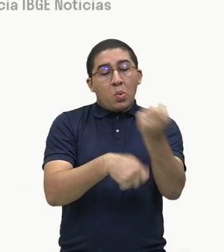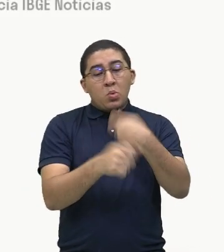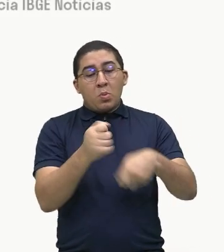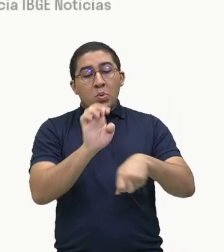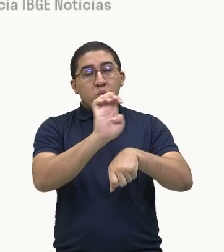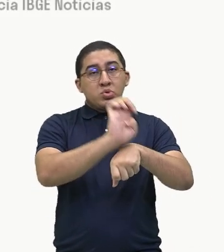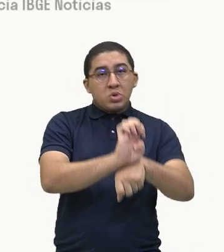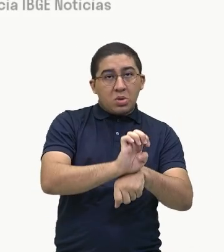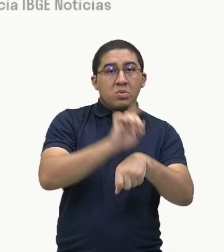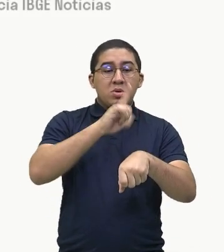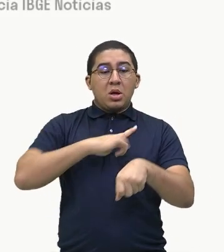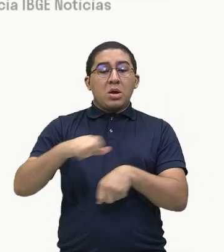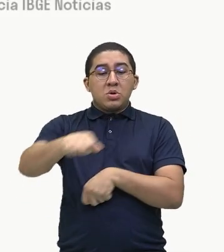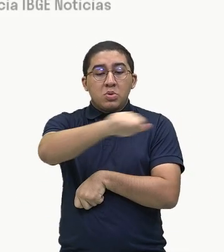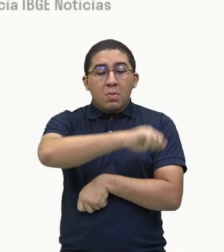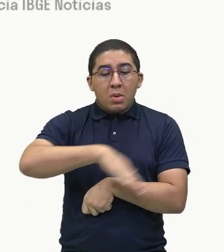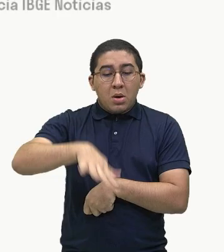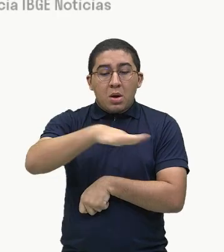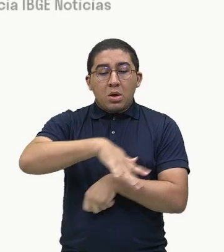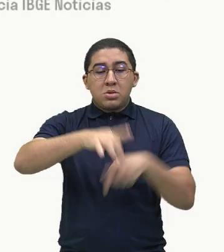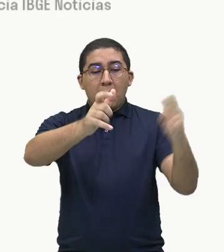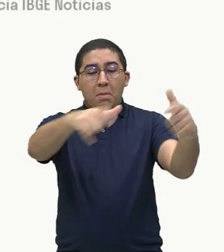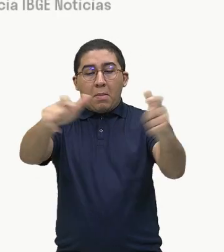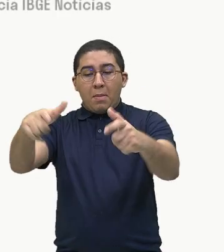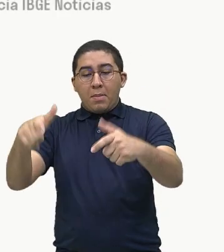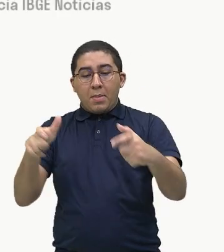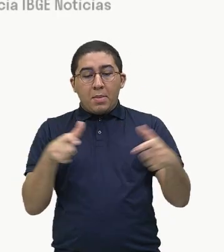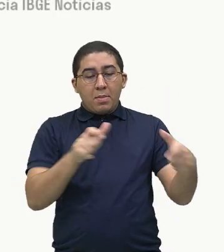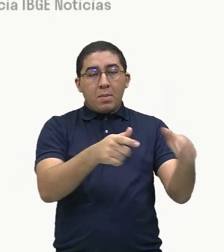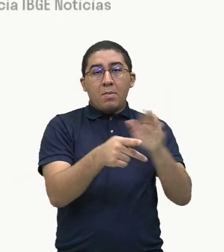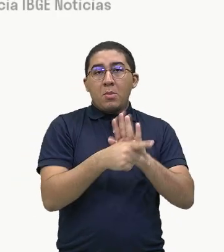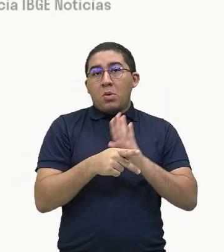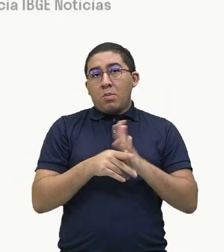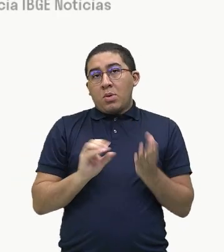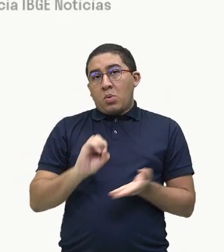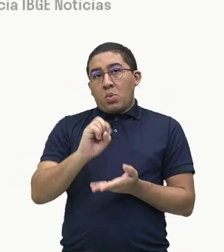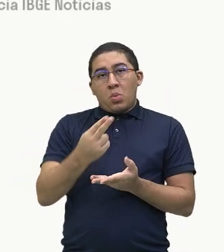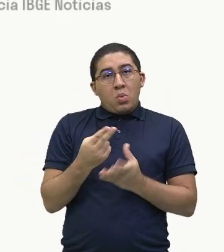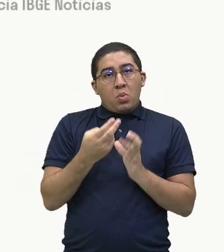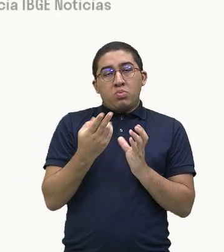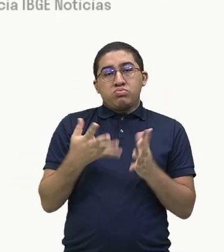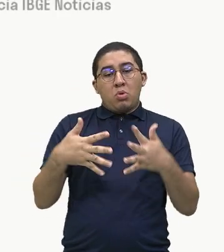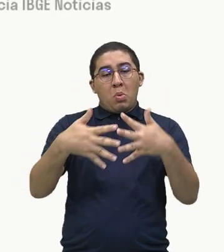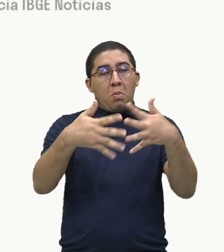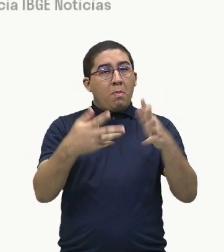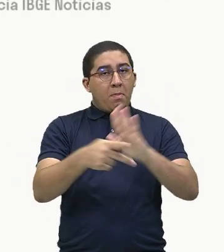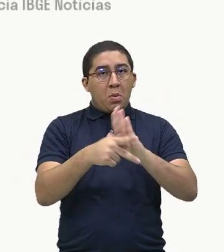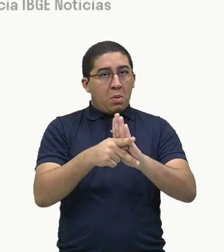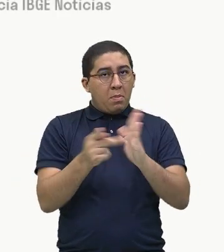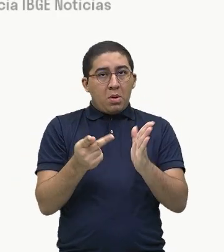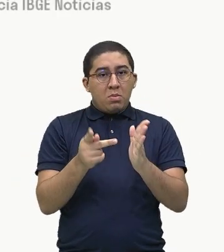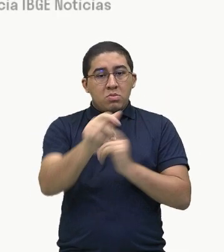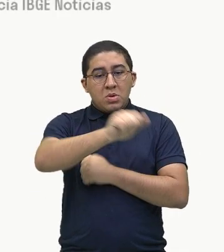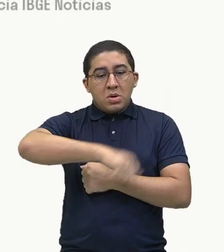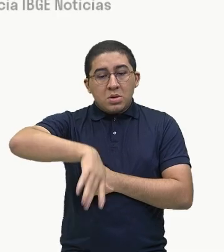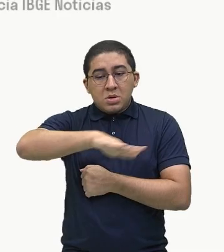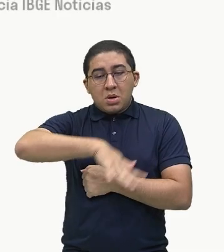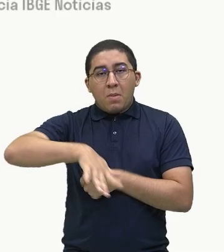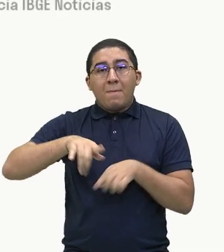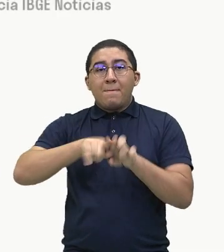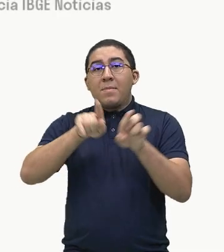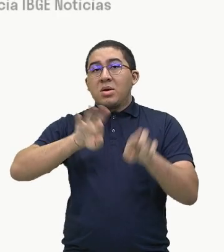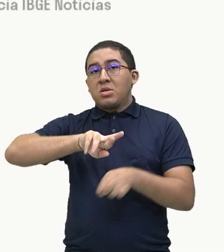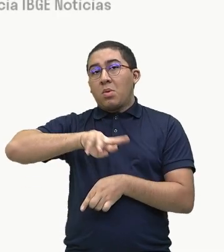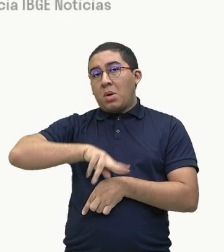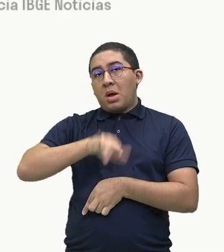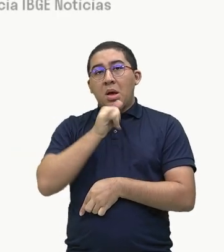que compõem cada uma dessas regiões geoeconômicas ou complexos regionais, né, sem se restringir